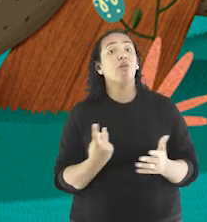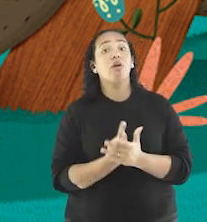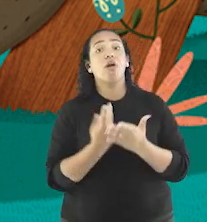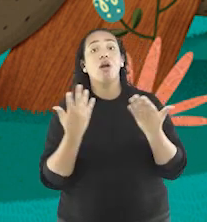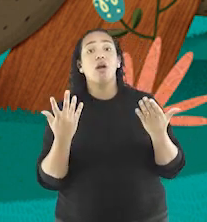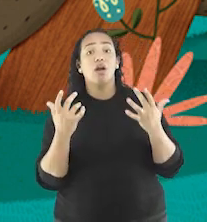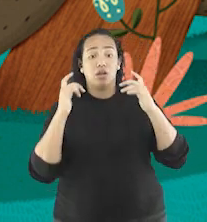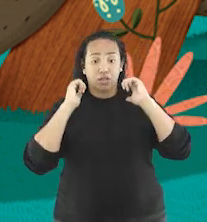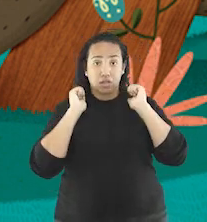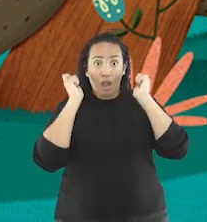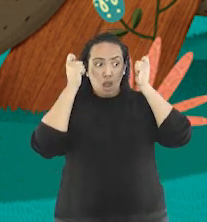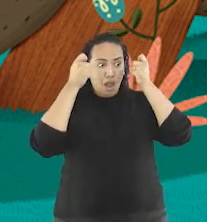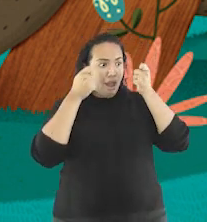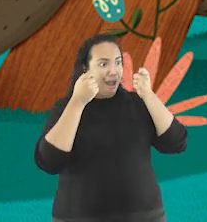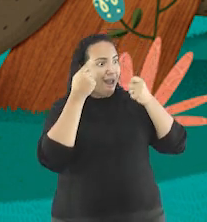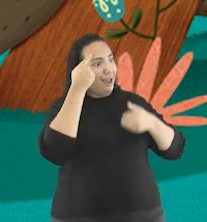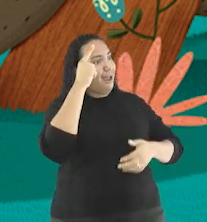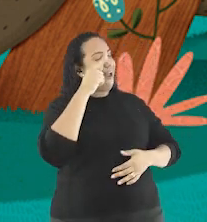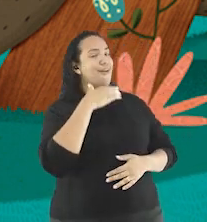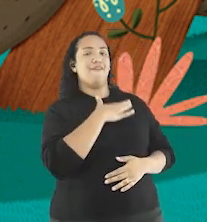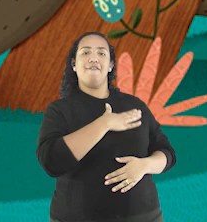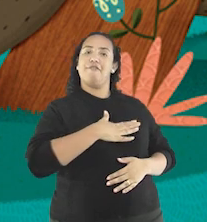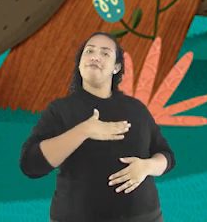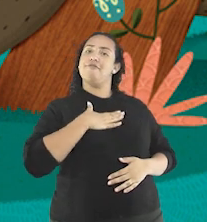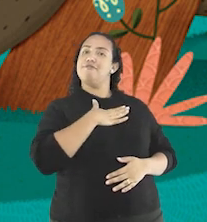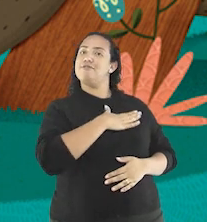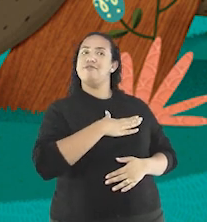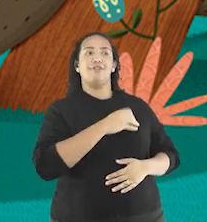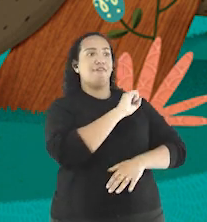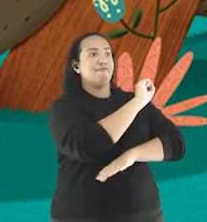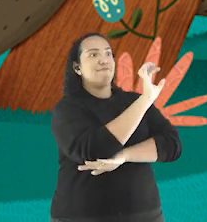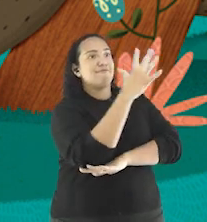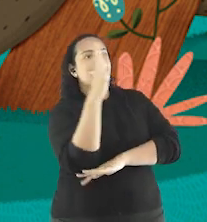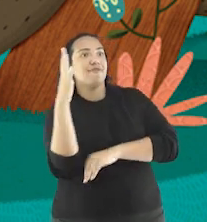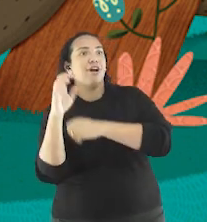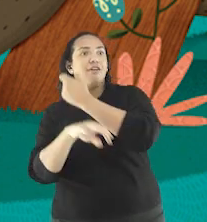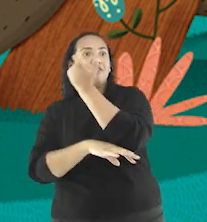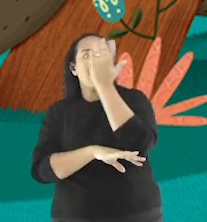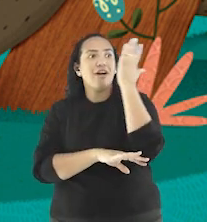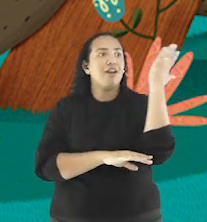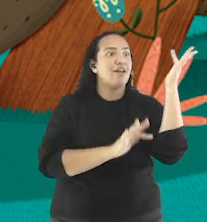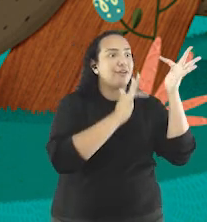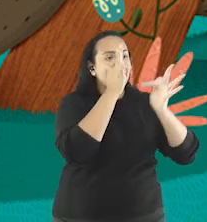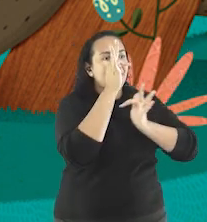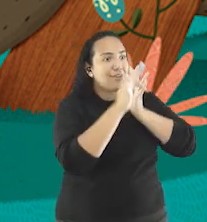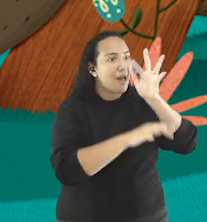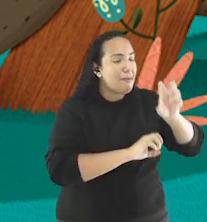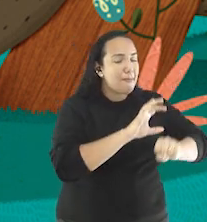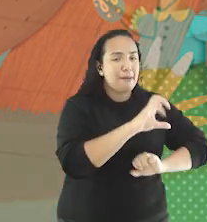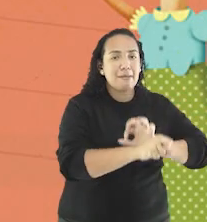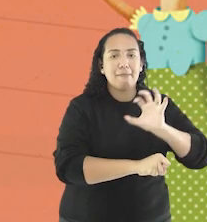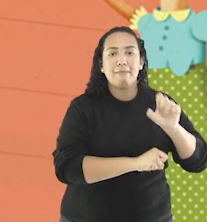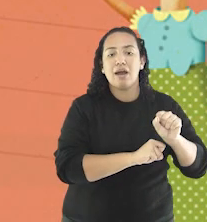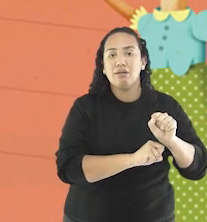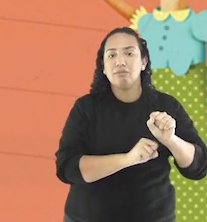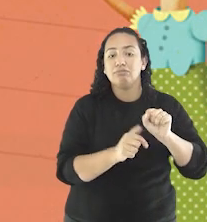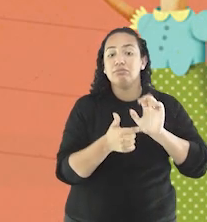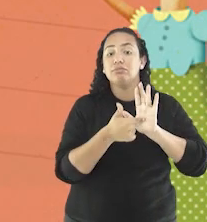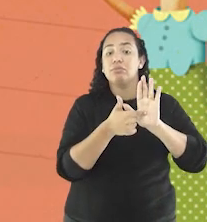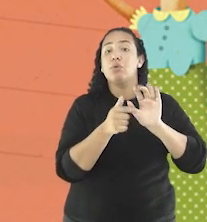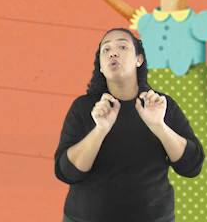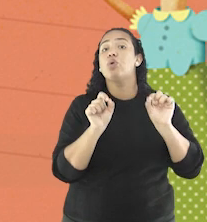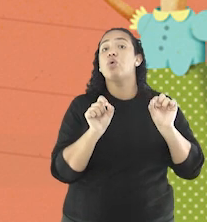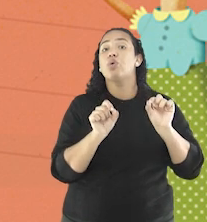ela fez? Chapeuzinho gostou da ideia e entrou na floresta para colher as flores.